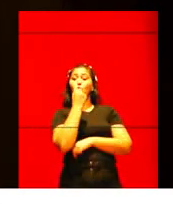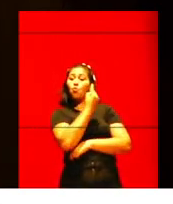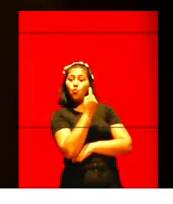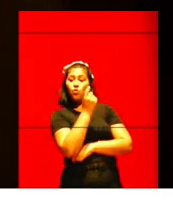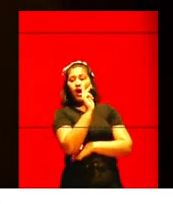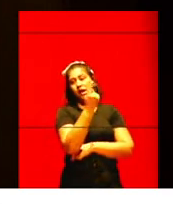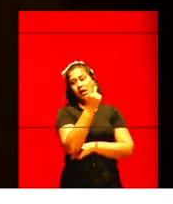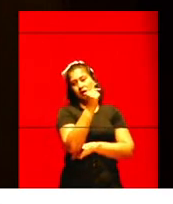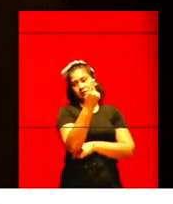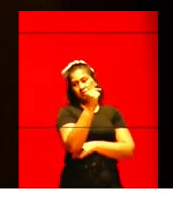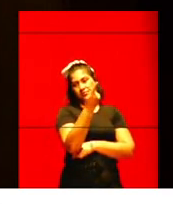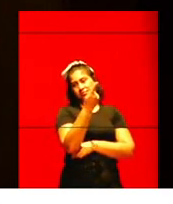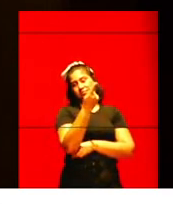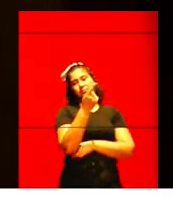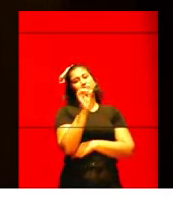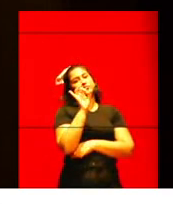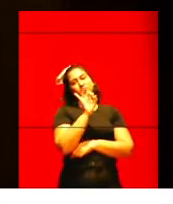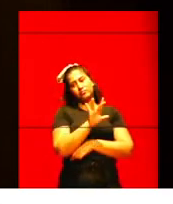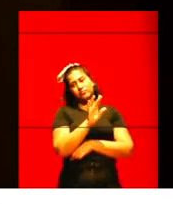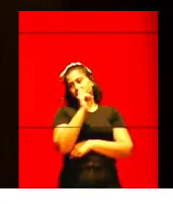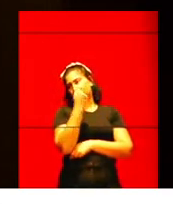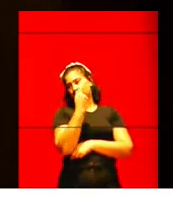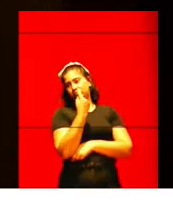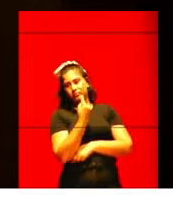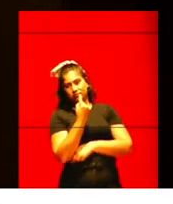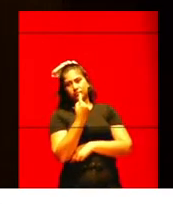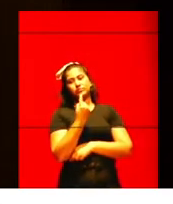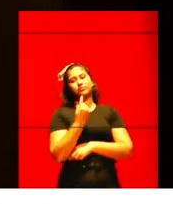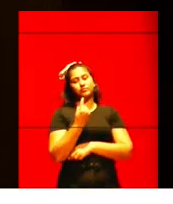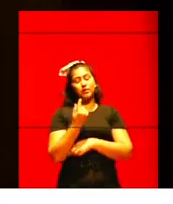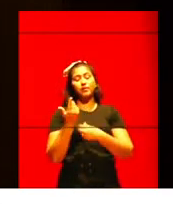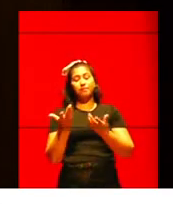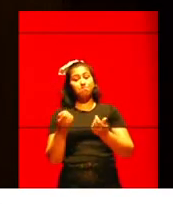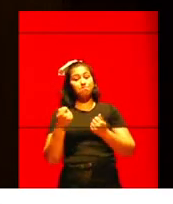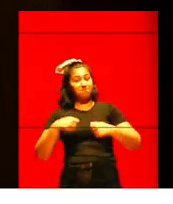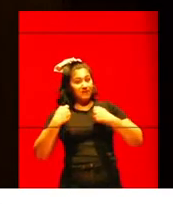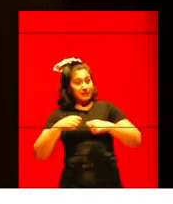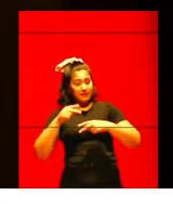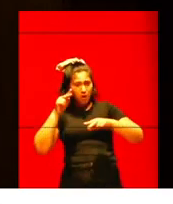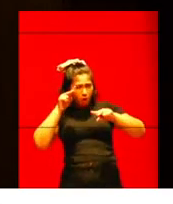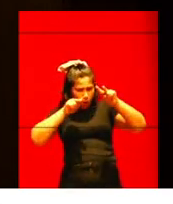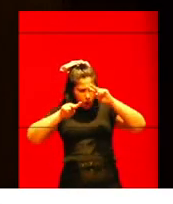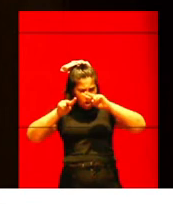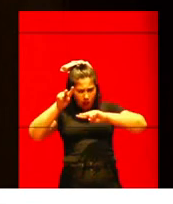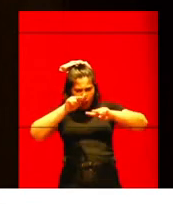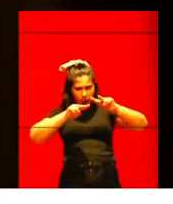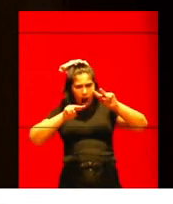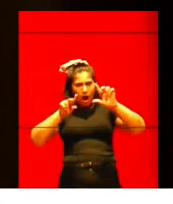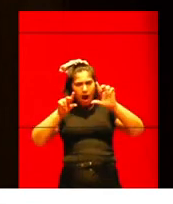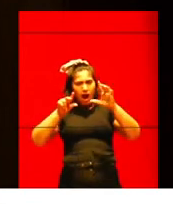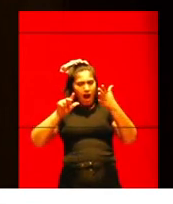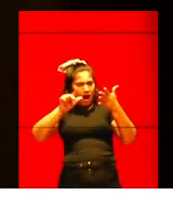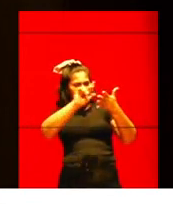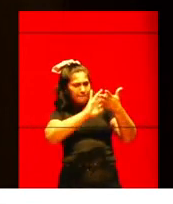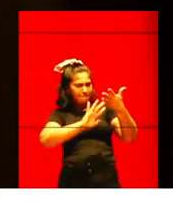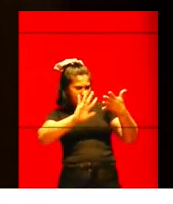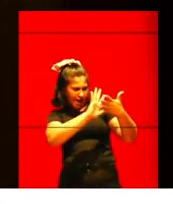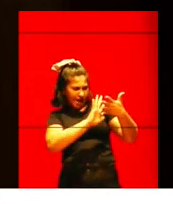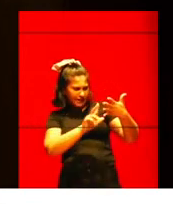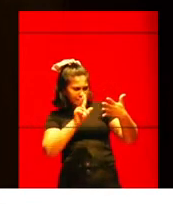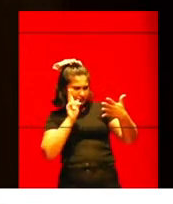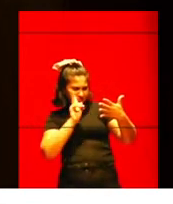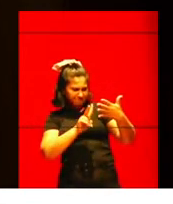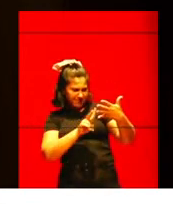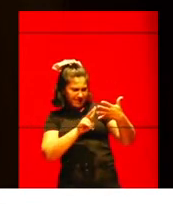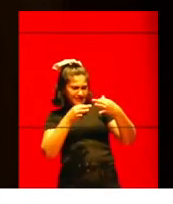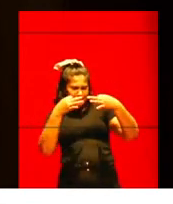para completar as ligações. É importante que vocês saibam olhar para o composto e identificar